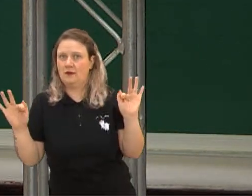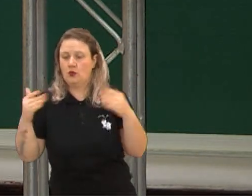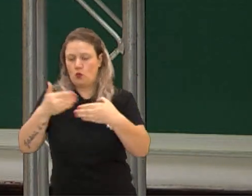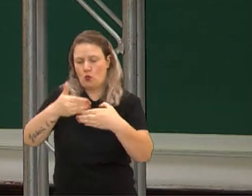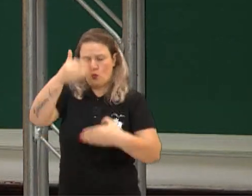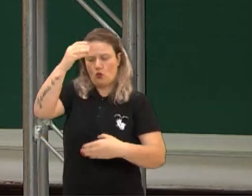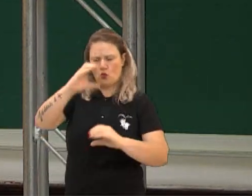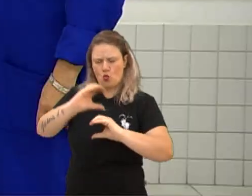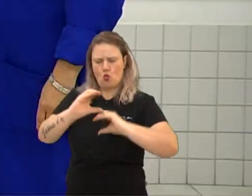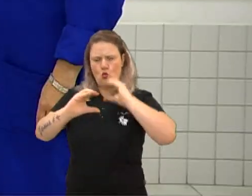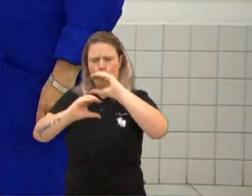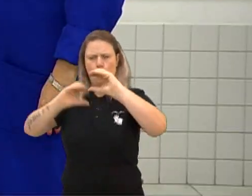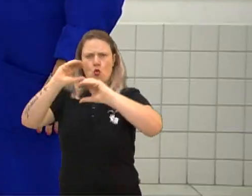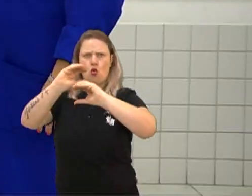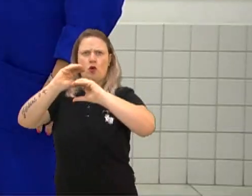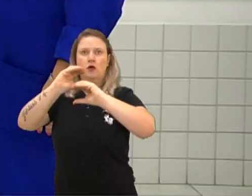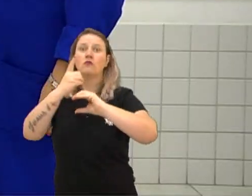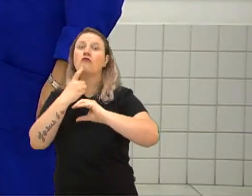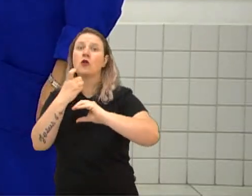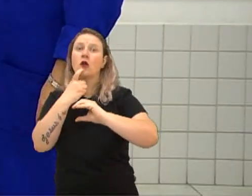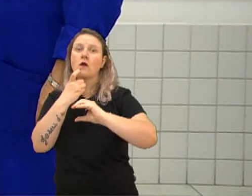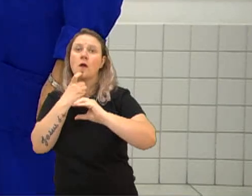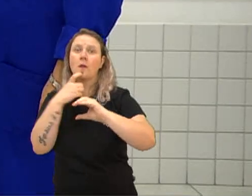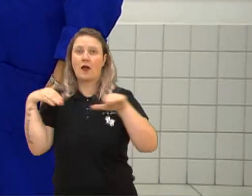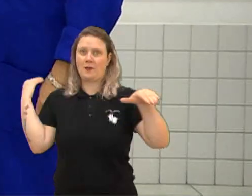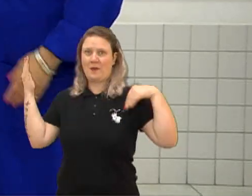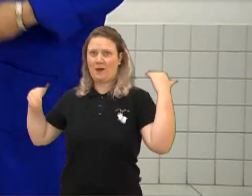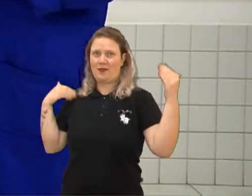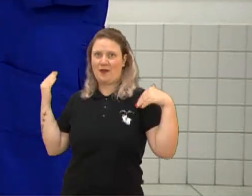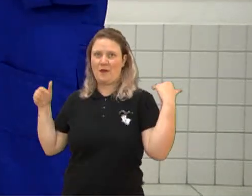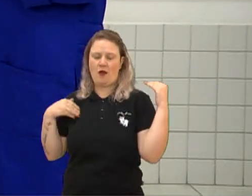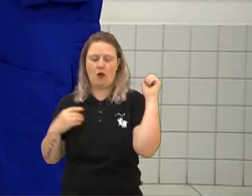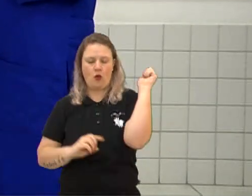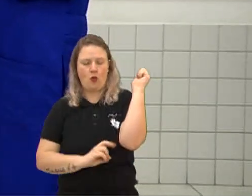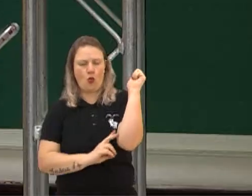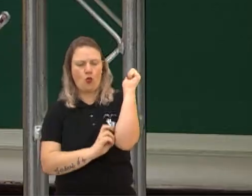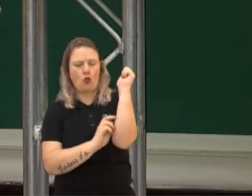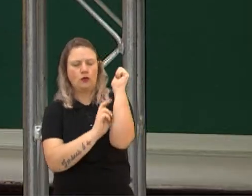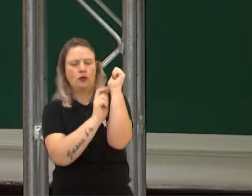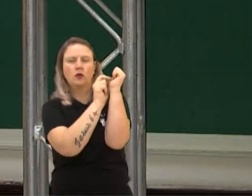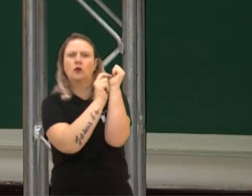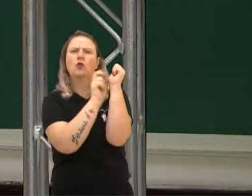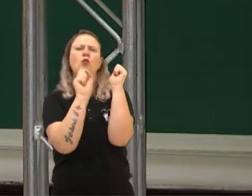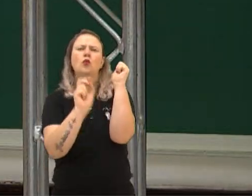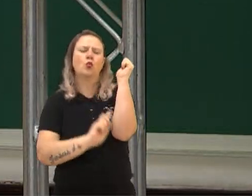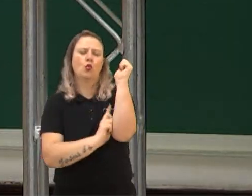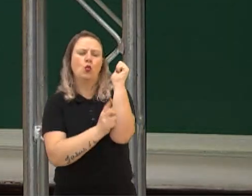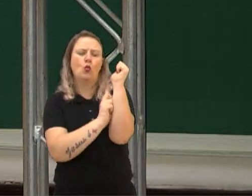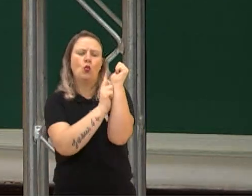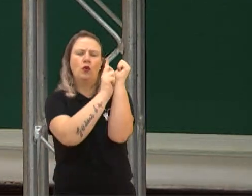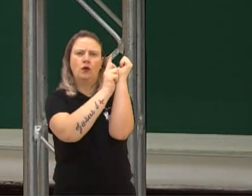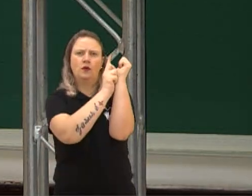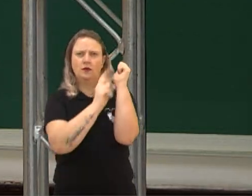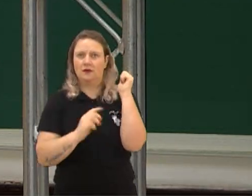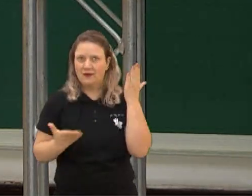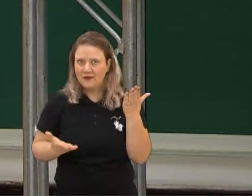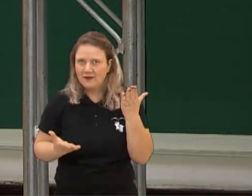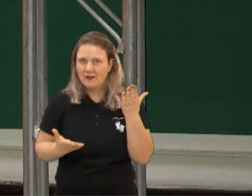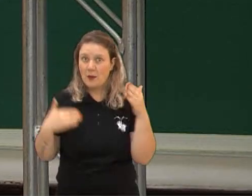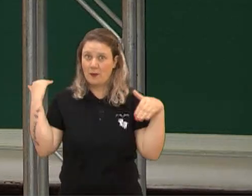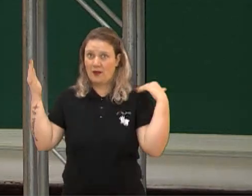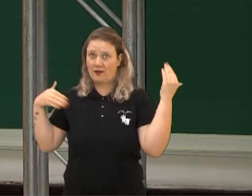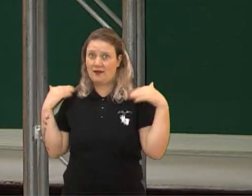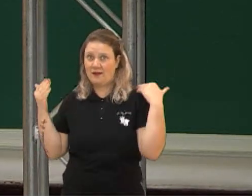de tijolo vermelho, passeavam as lagartixas. Eu tenho que conversar com o verbo. Quem passeavam? Né? Aí eu descubro que eram